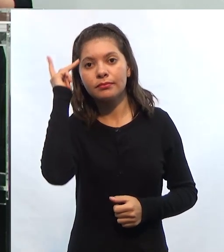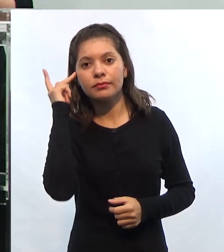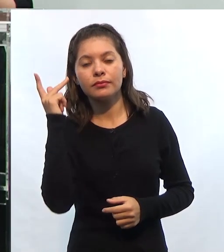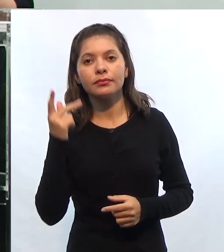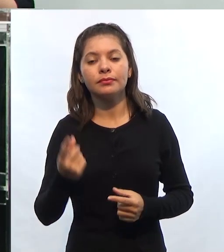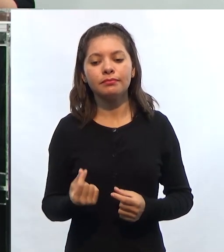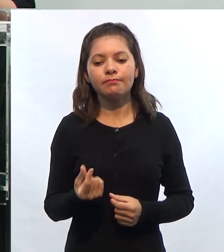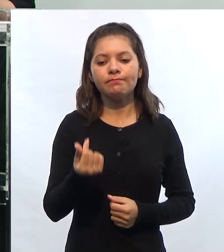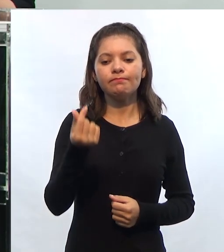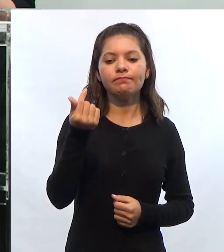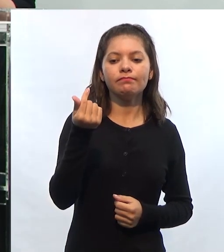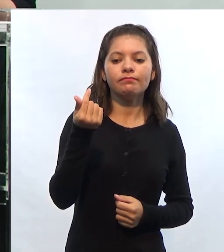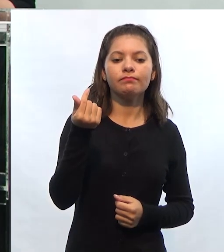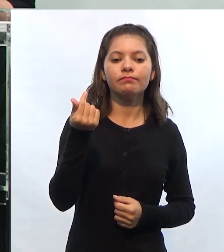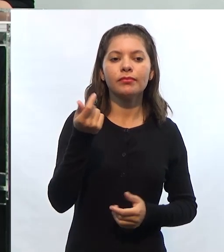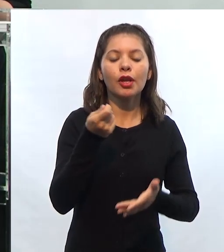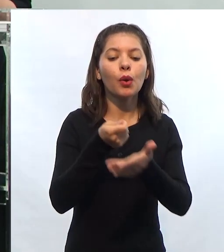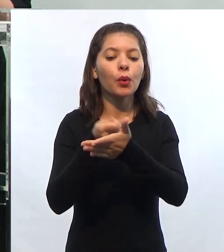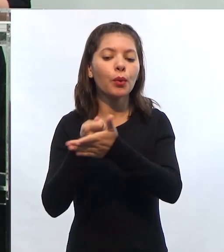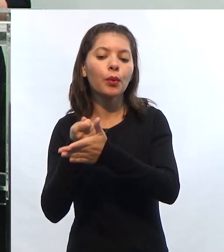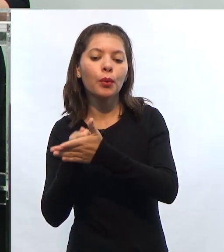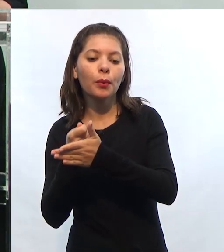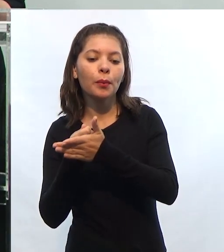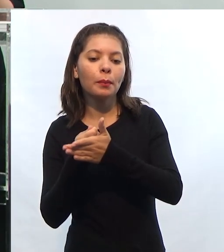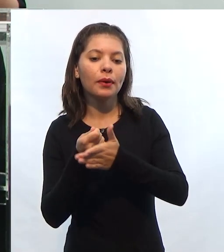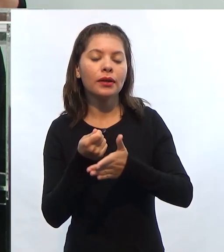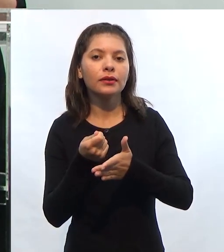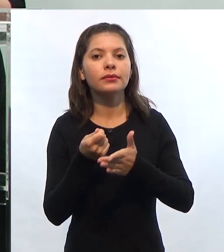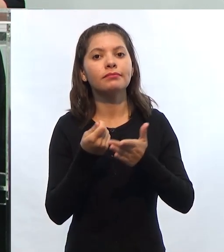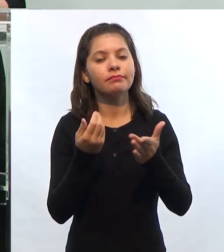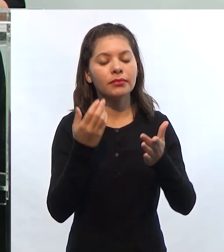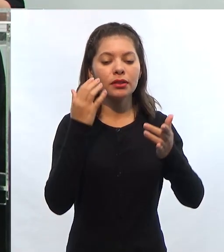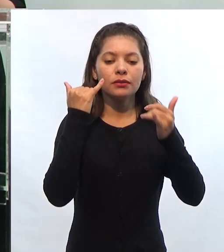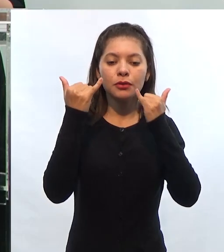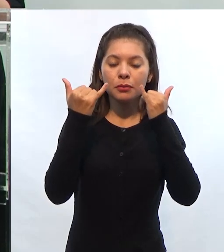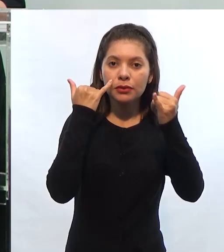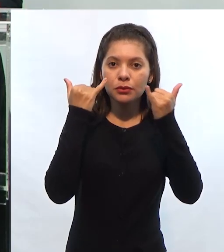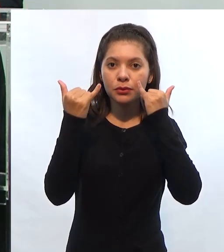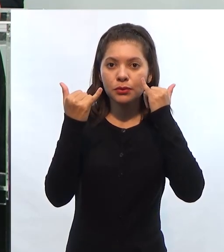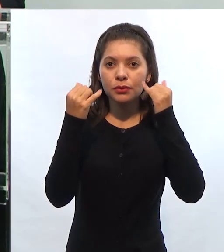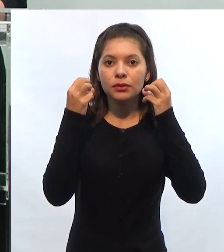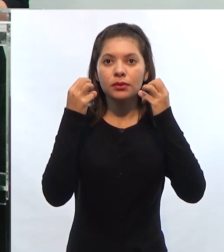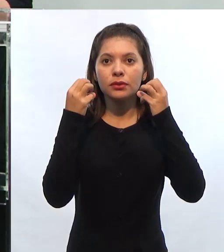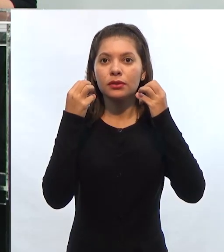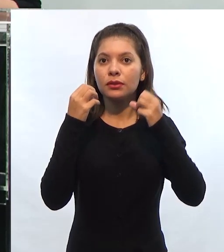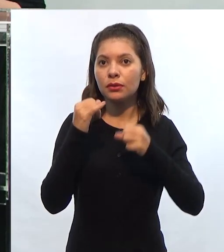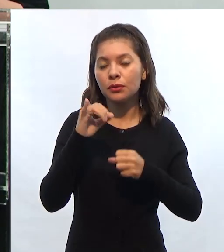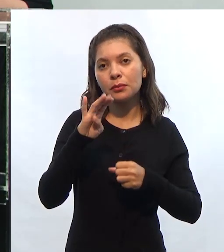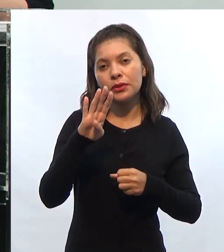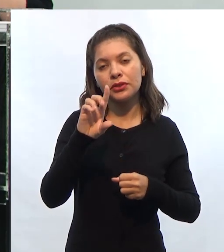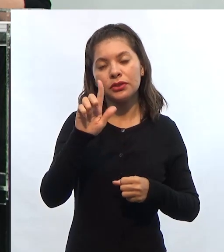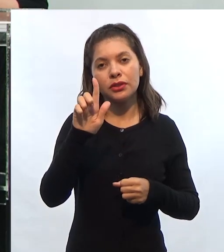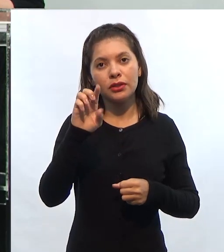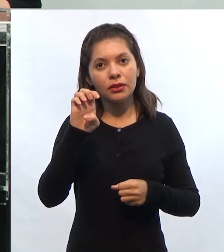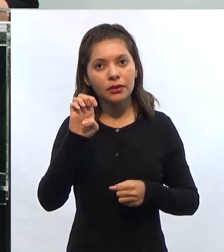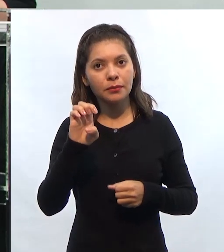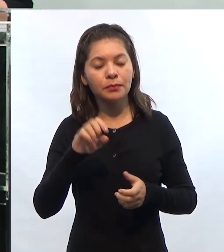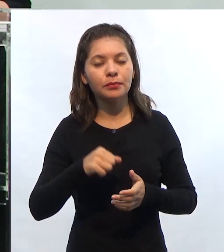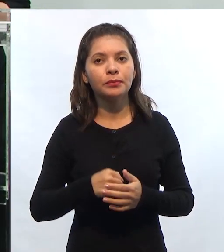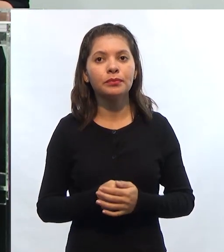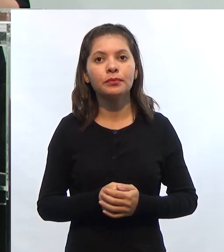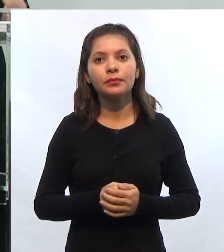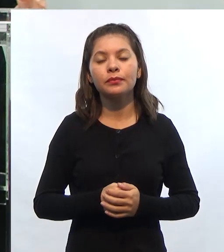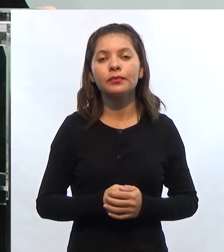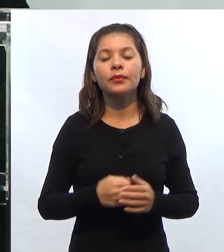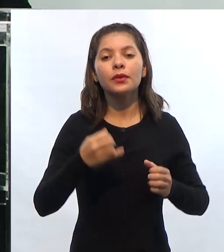pessoas, classe social, poder de compra, todo esse tipo de informação ele vem com o censo,